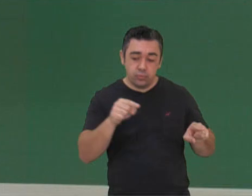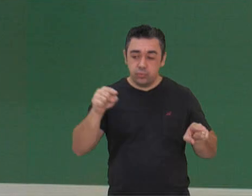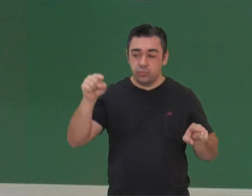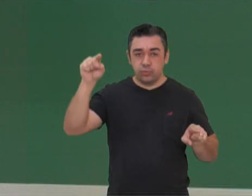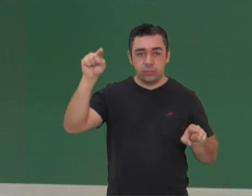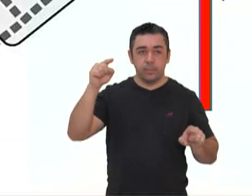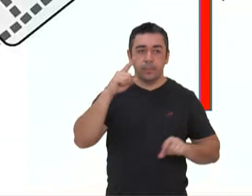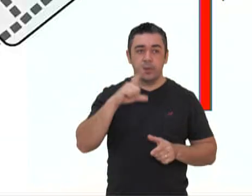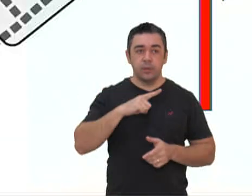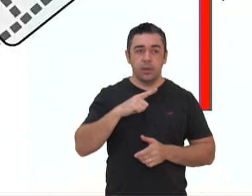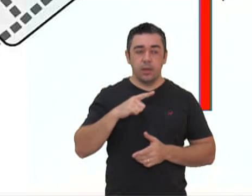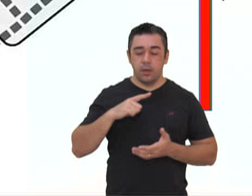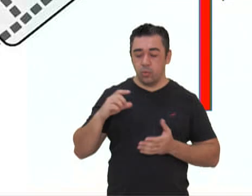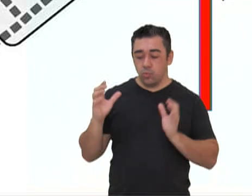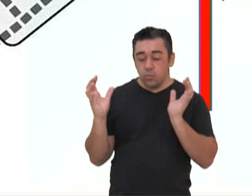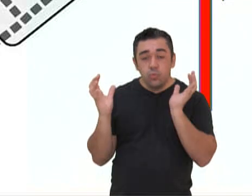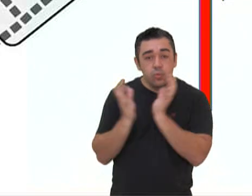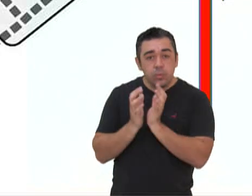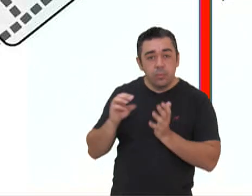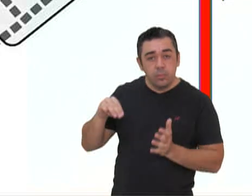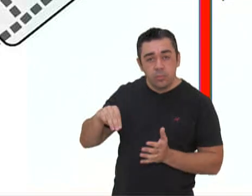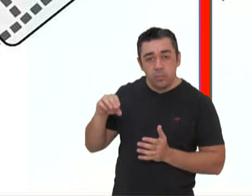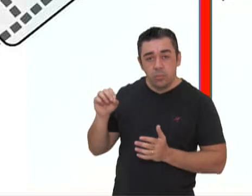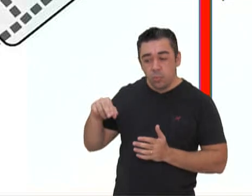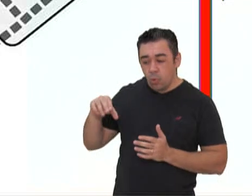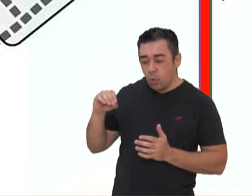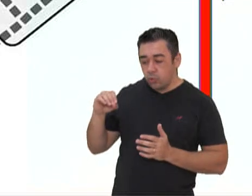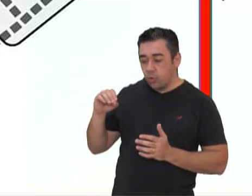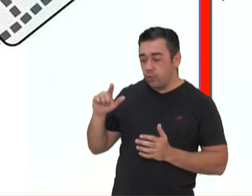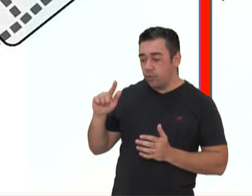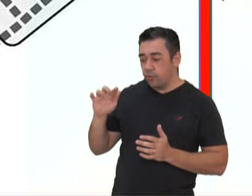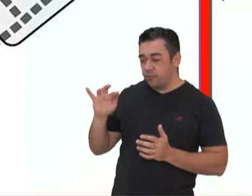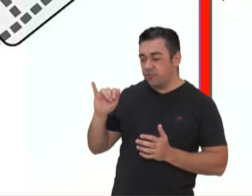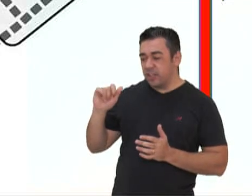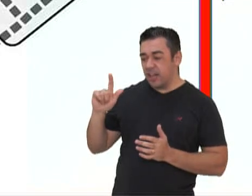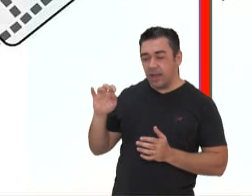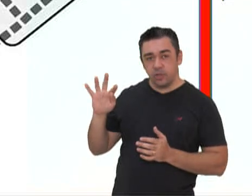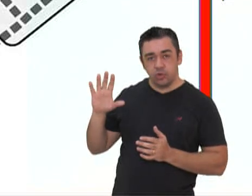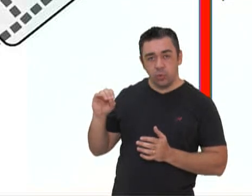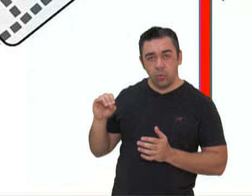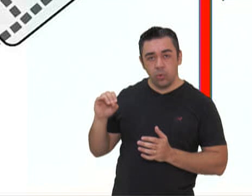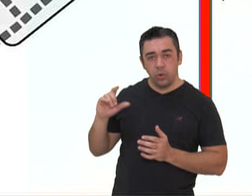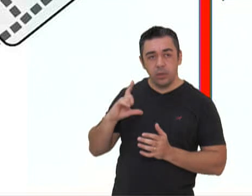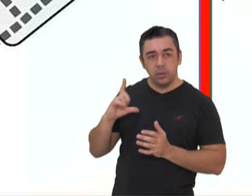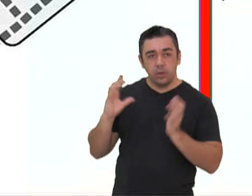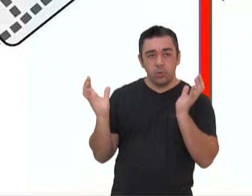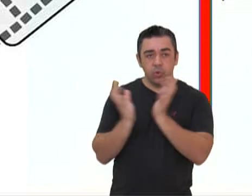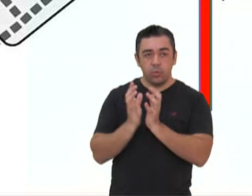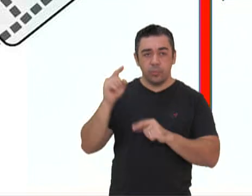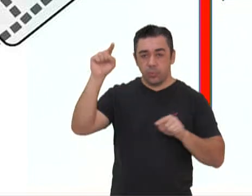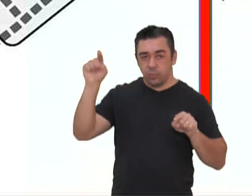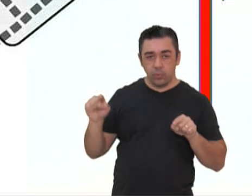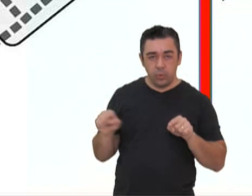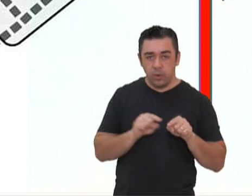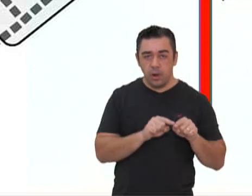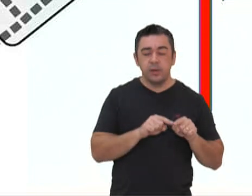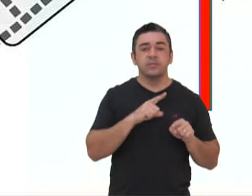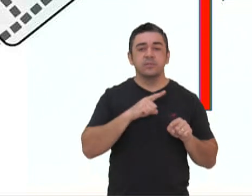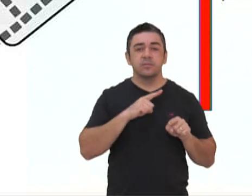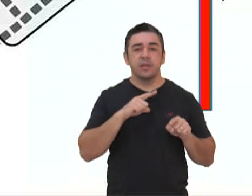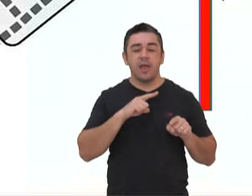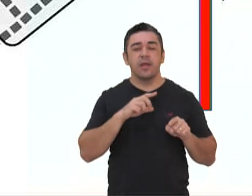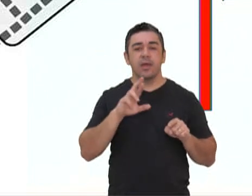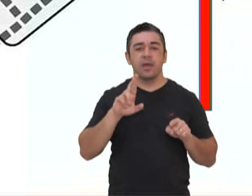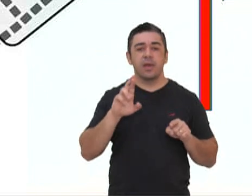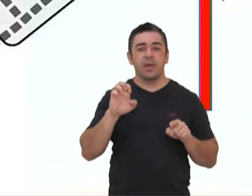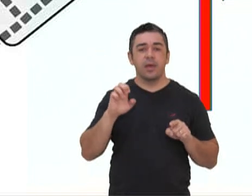grupo monofilético é aquele que compartilha um ancestral comum. Então, essa parte que está destacada aqui, ó, o grupo Reptilia, é um grupo monofilético.